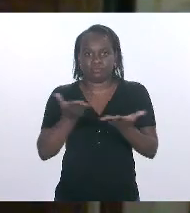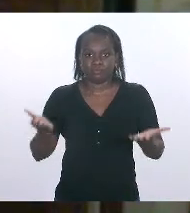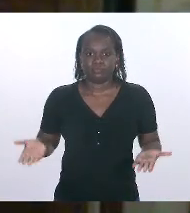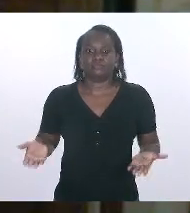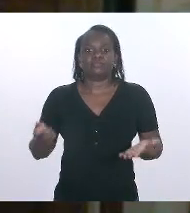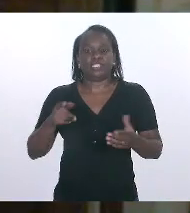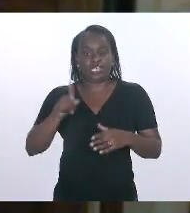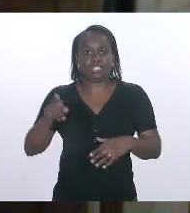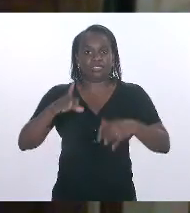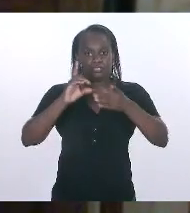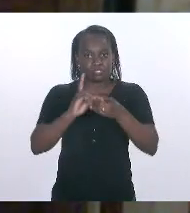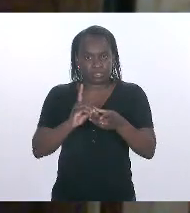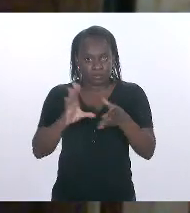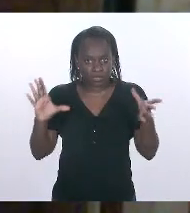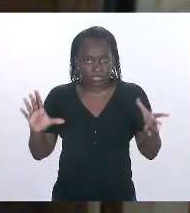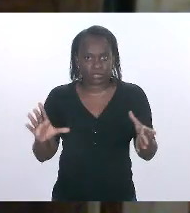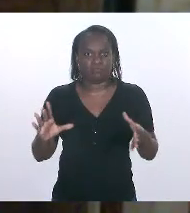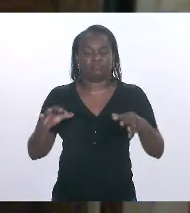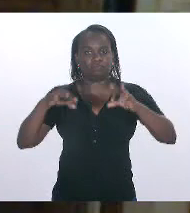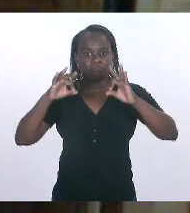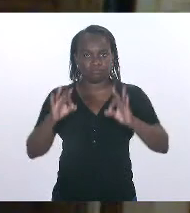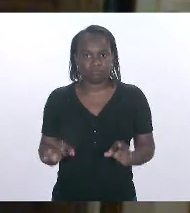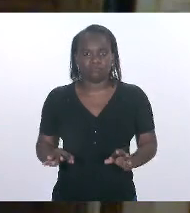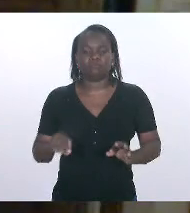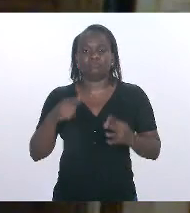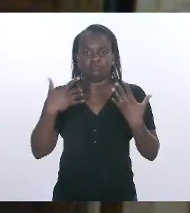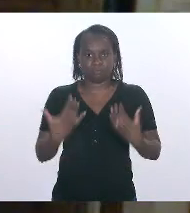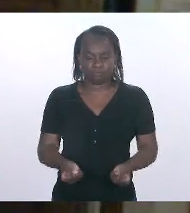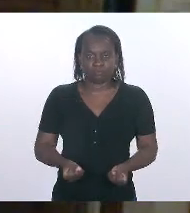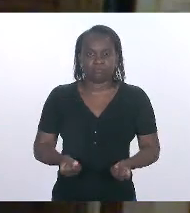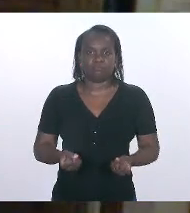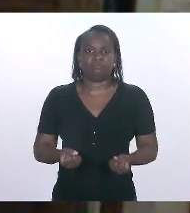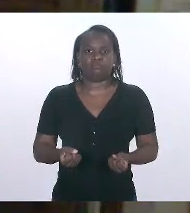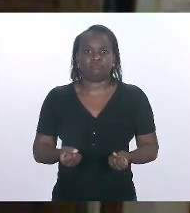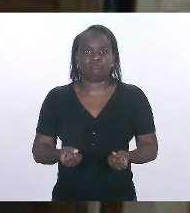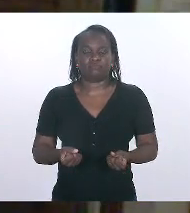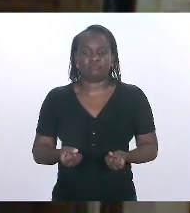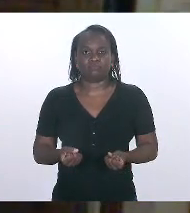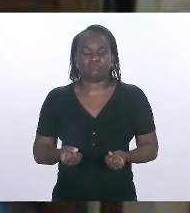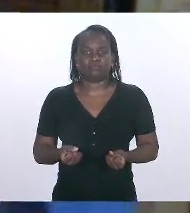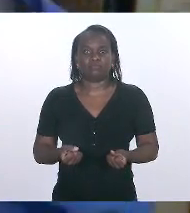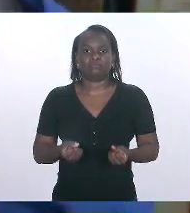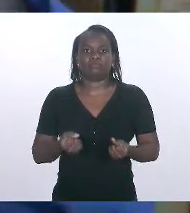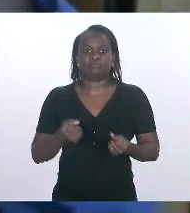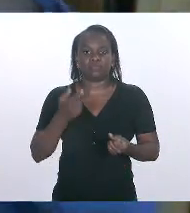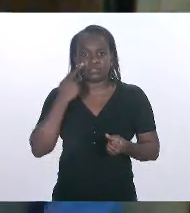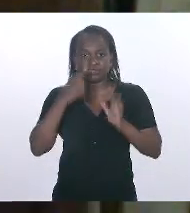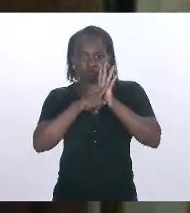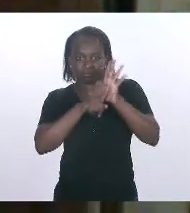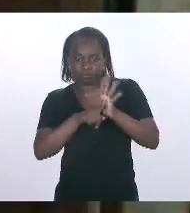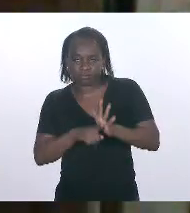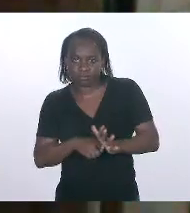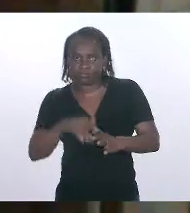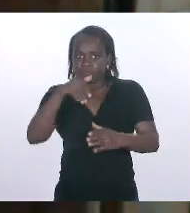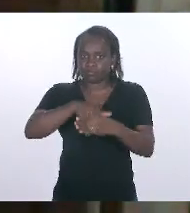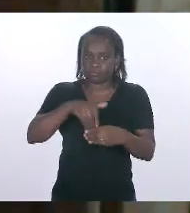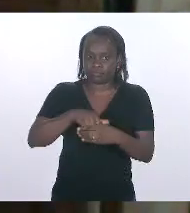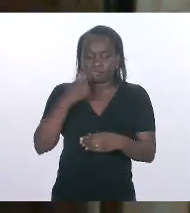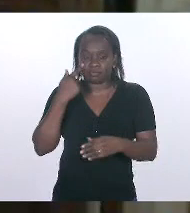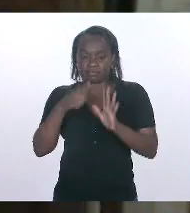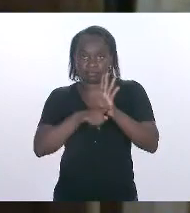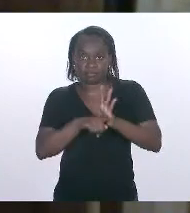forma democrática, se submeteram, né, ao crivo das urnas